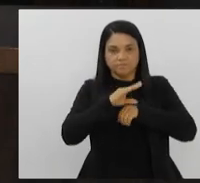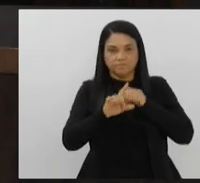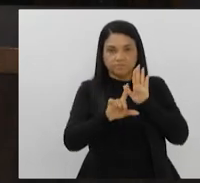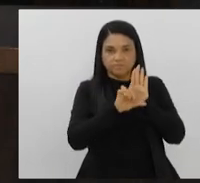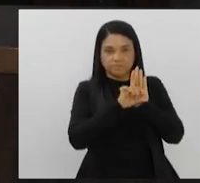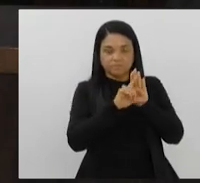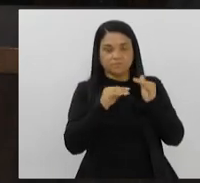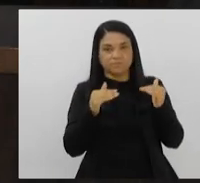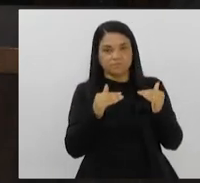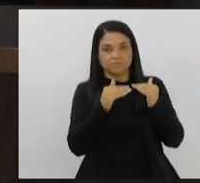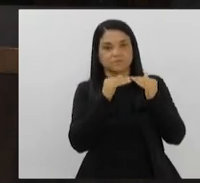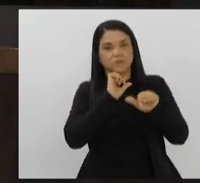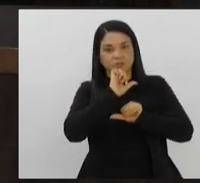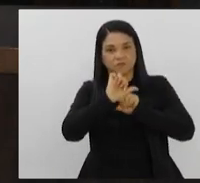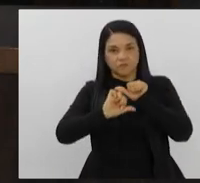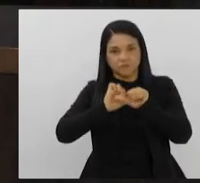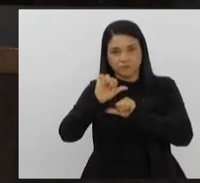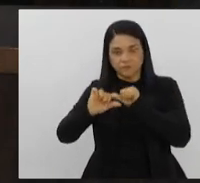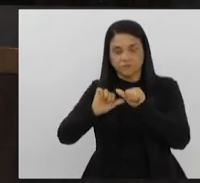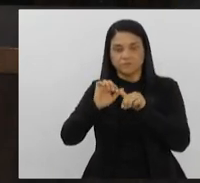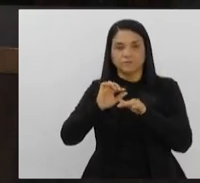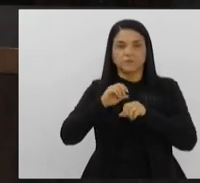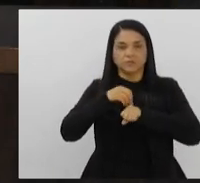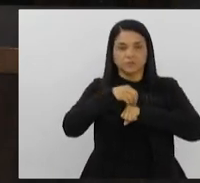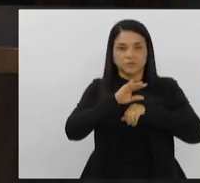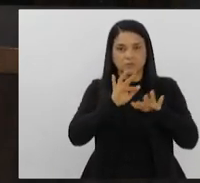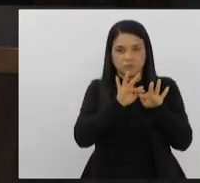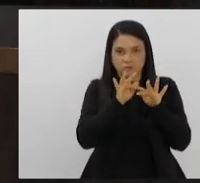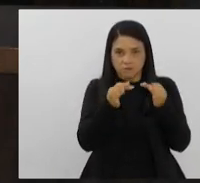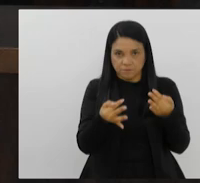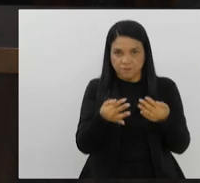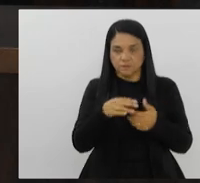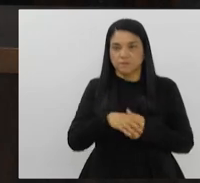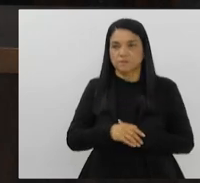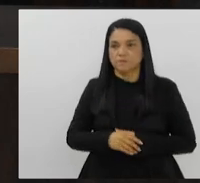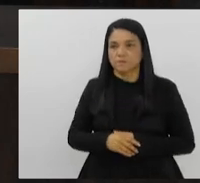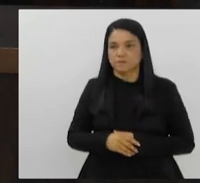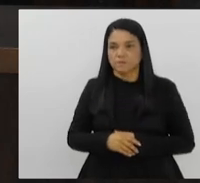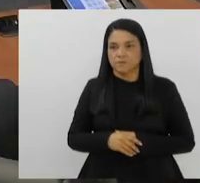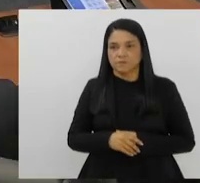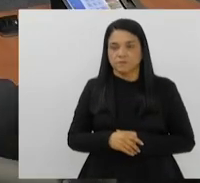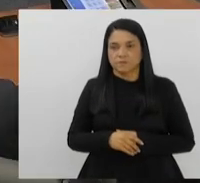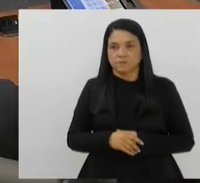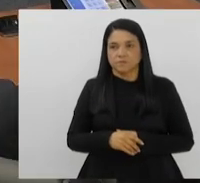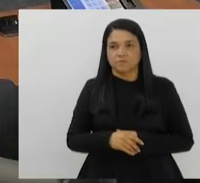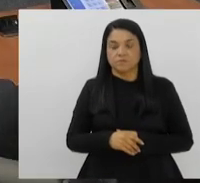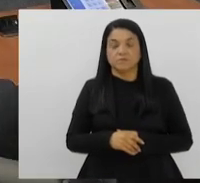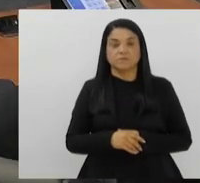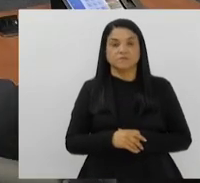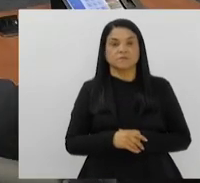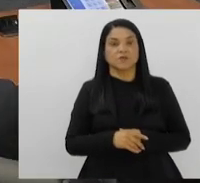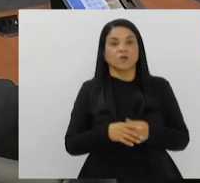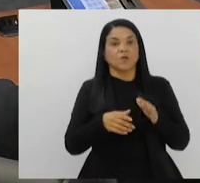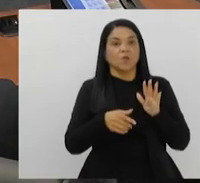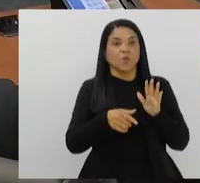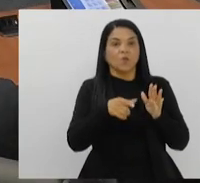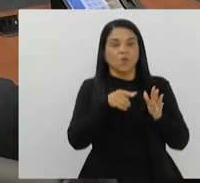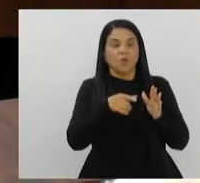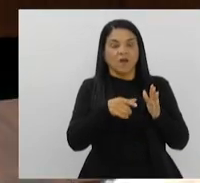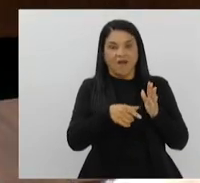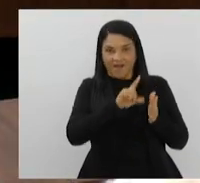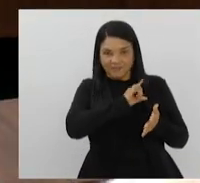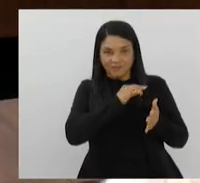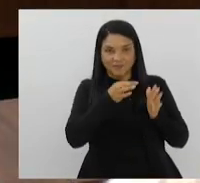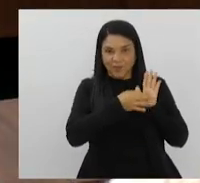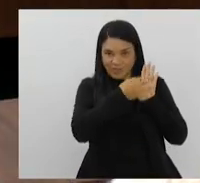pela transformação em indicação simples. Questão de ordem, senhor presidente. Como no outro eu critiquei,